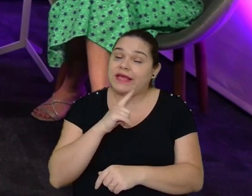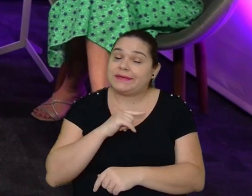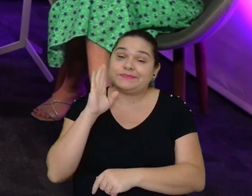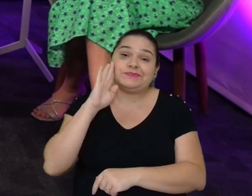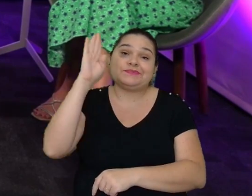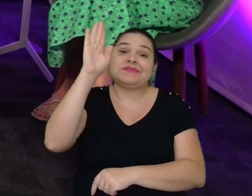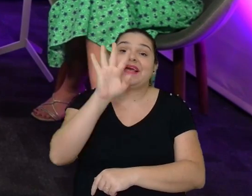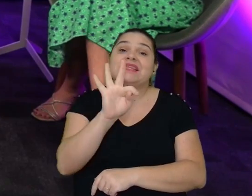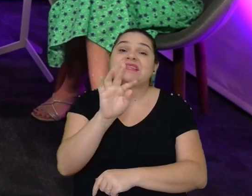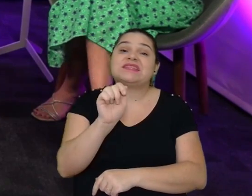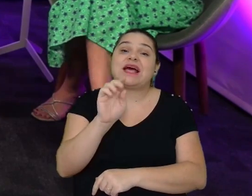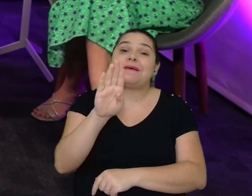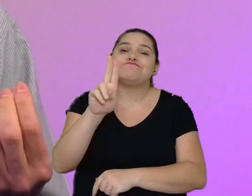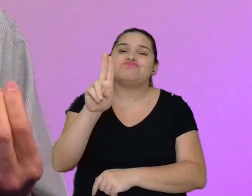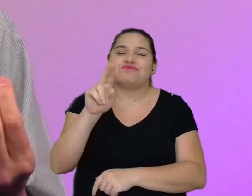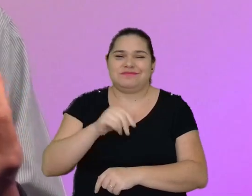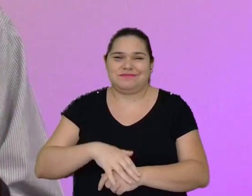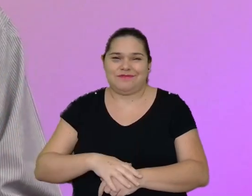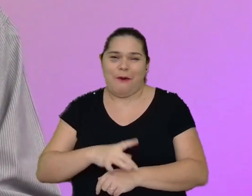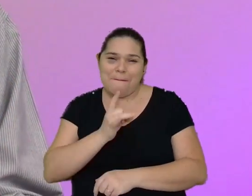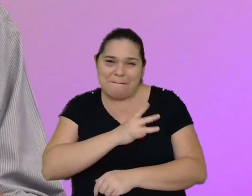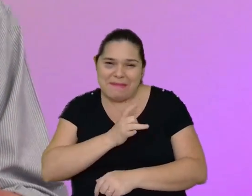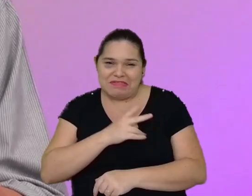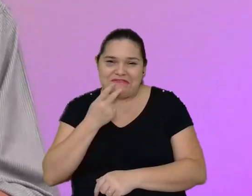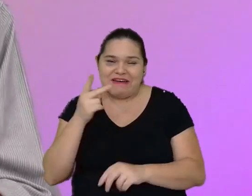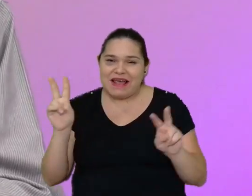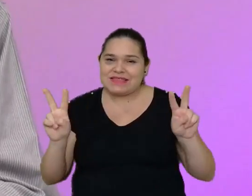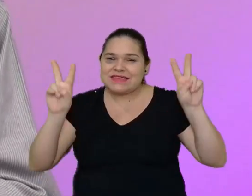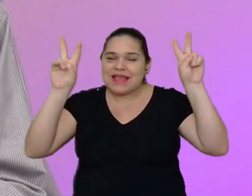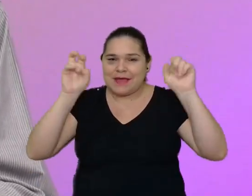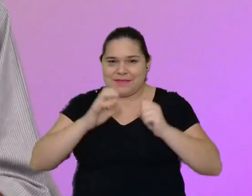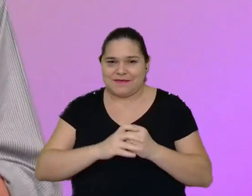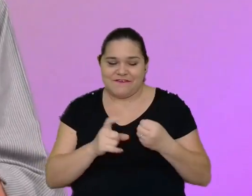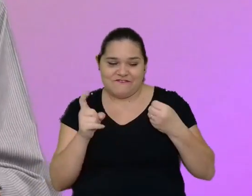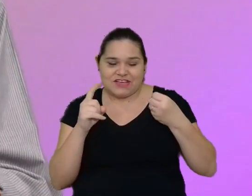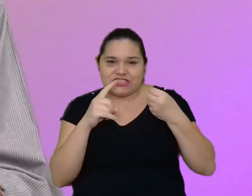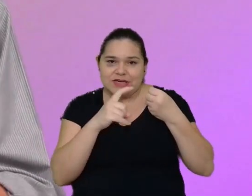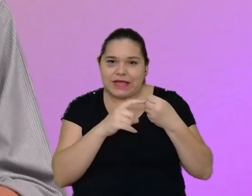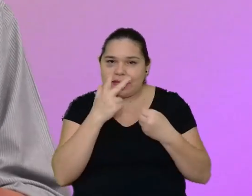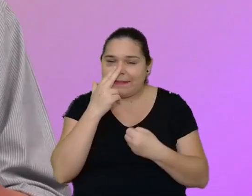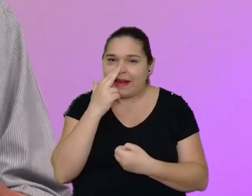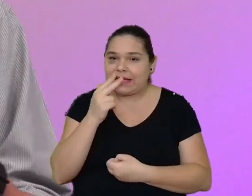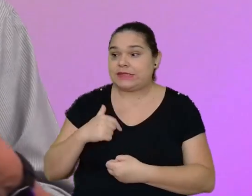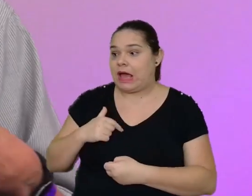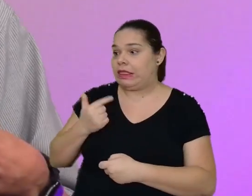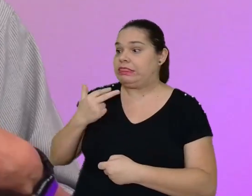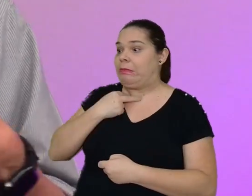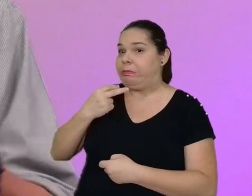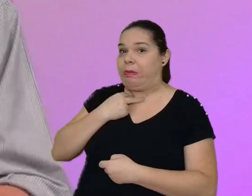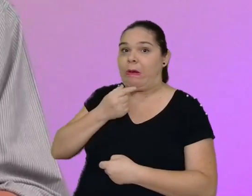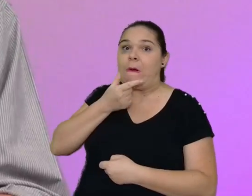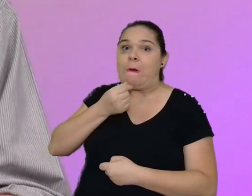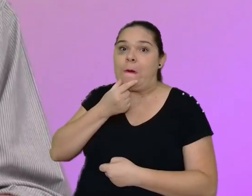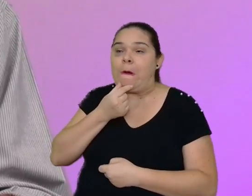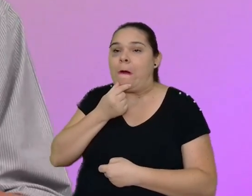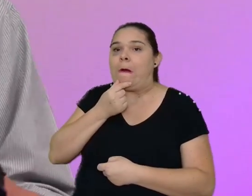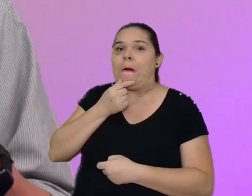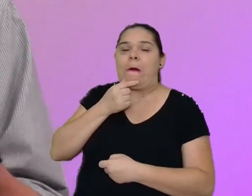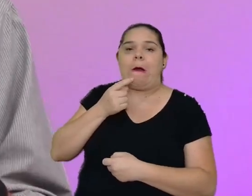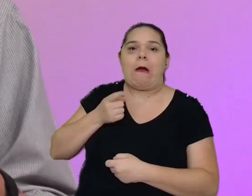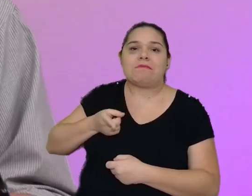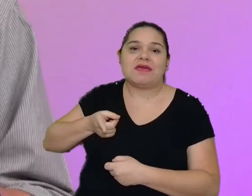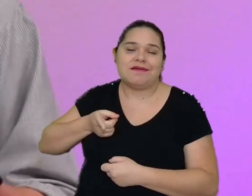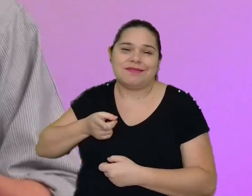de associar um pouco da questão da fertilidade com como se fosse esterilidade do homem, sim, como se fosse uma questão de virilidade, né? Sim.